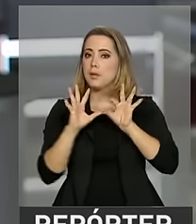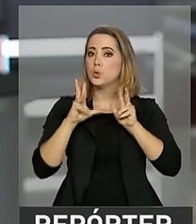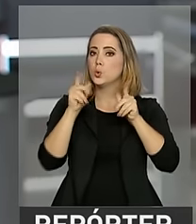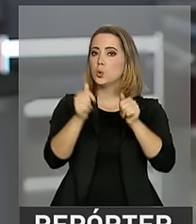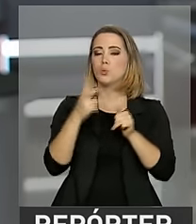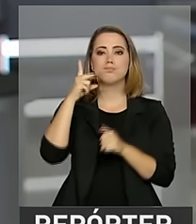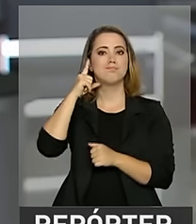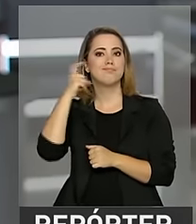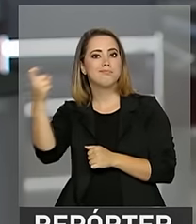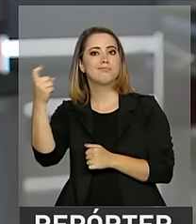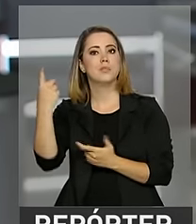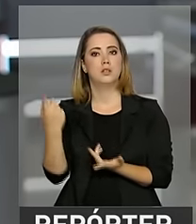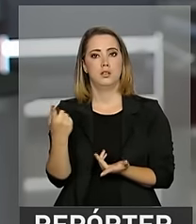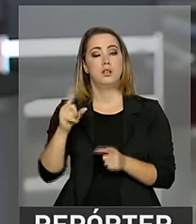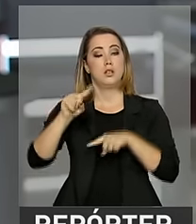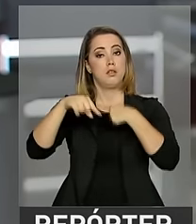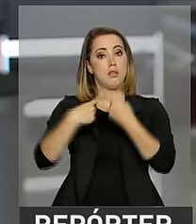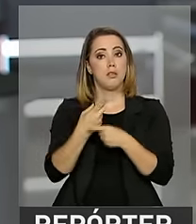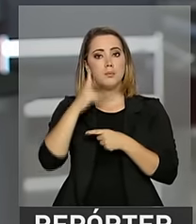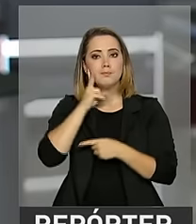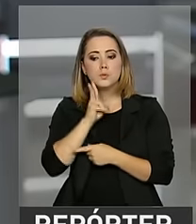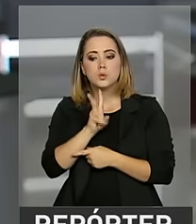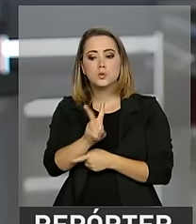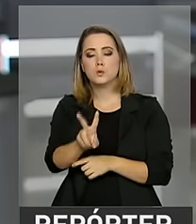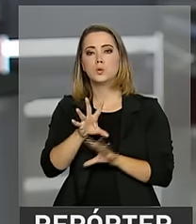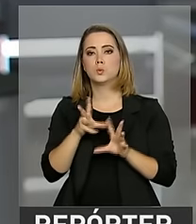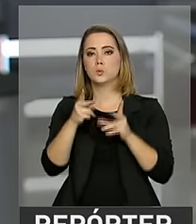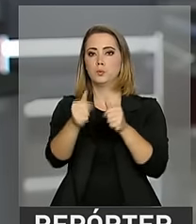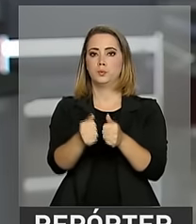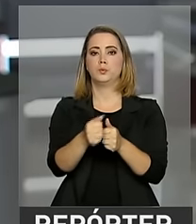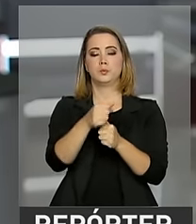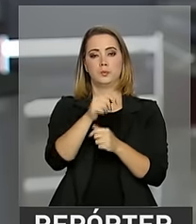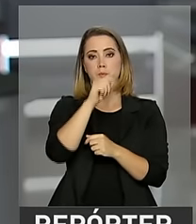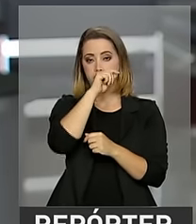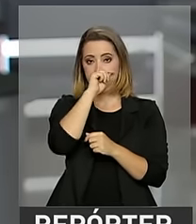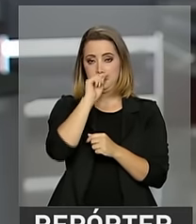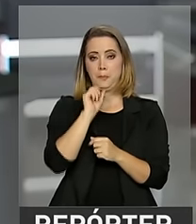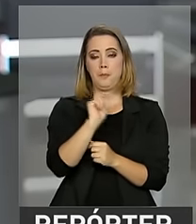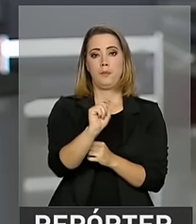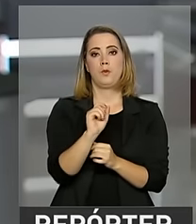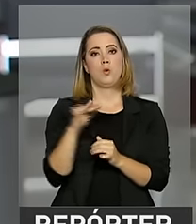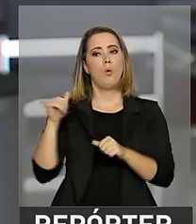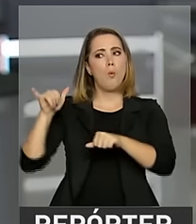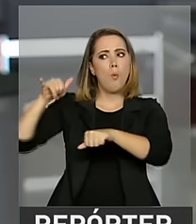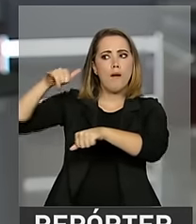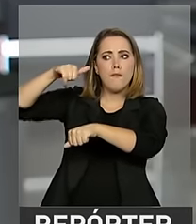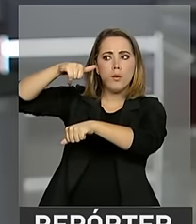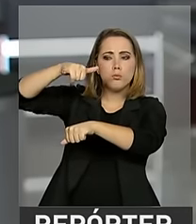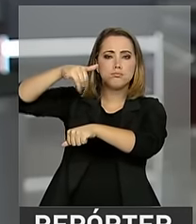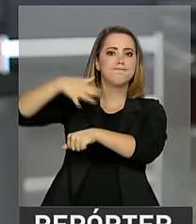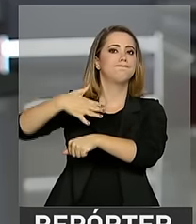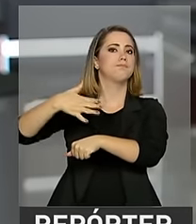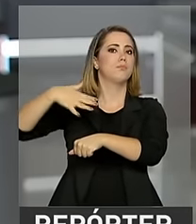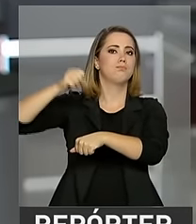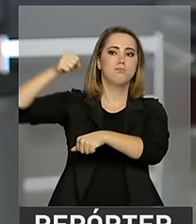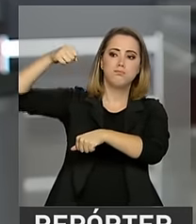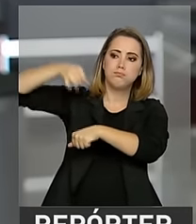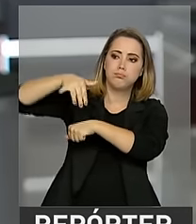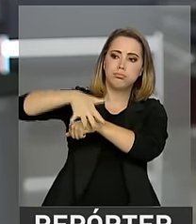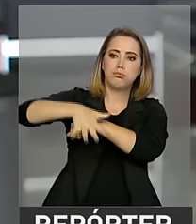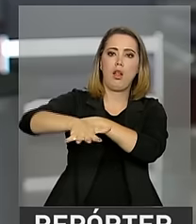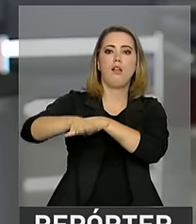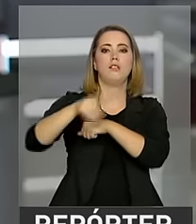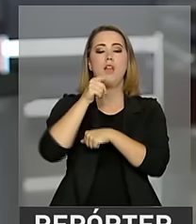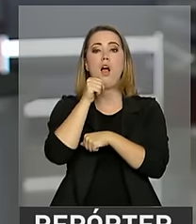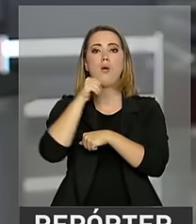etapa será feita então A análise dos dados o avião que levava o ministro teoriza vasque e outras quatro pessoas caiu na quinta-feira